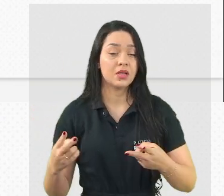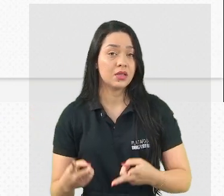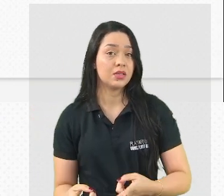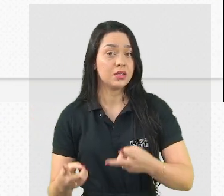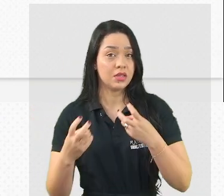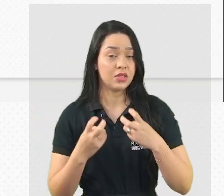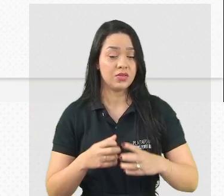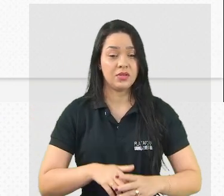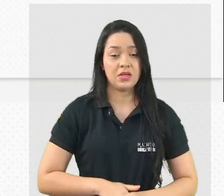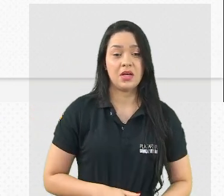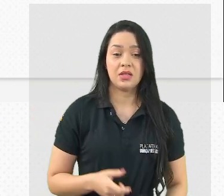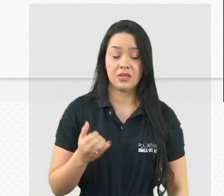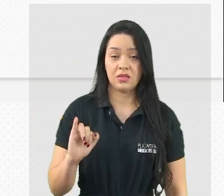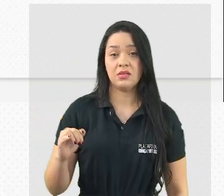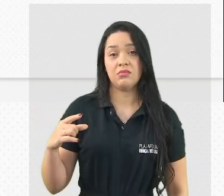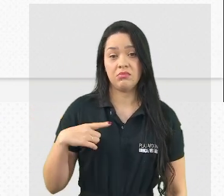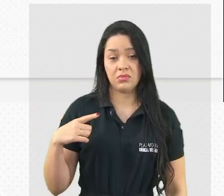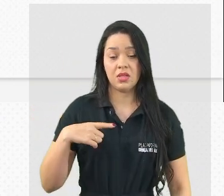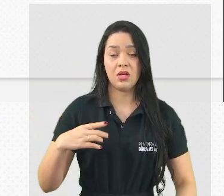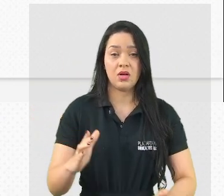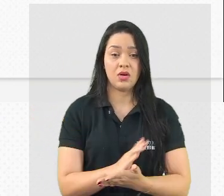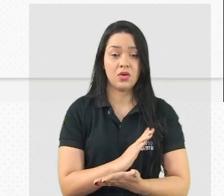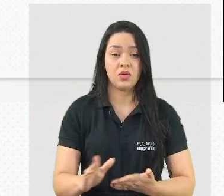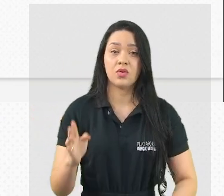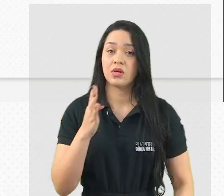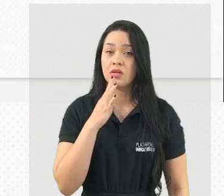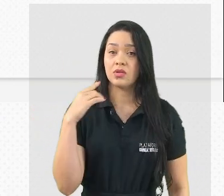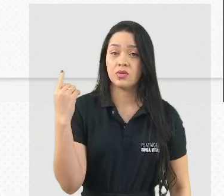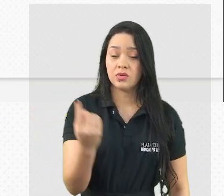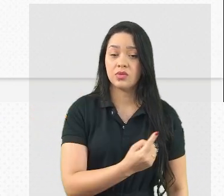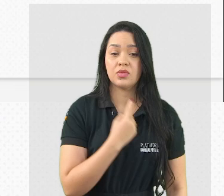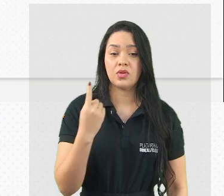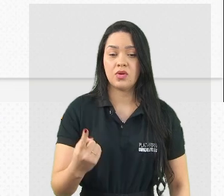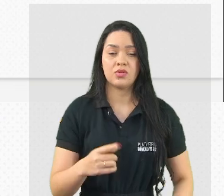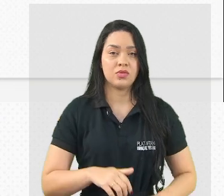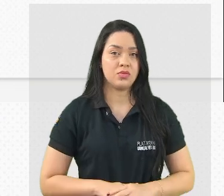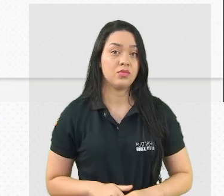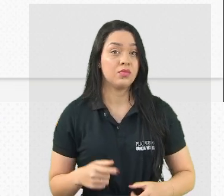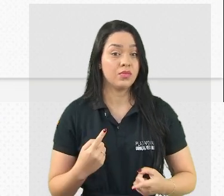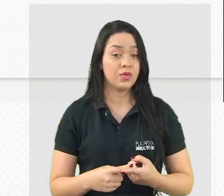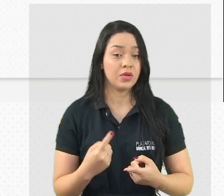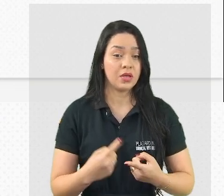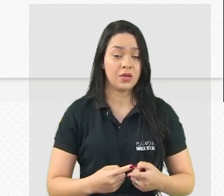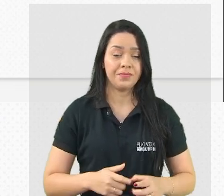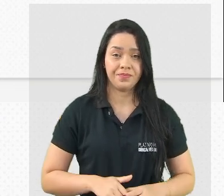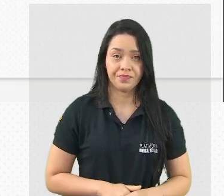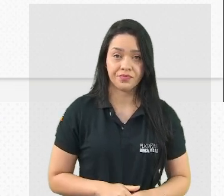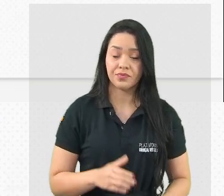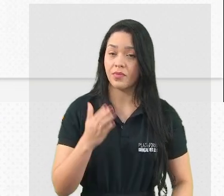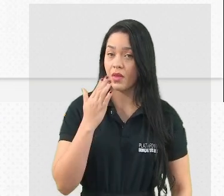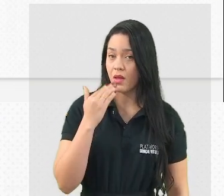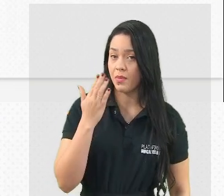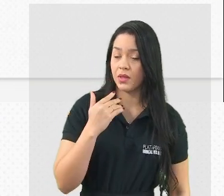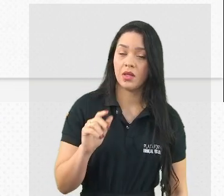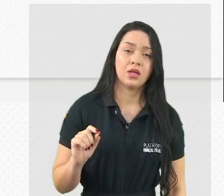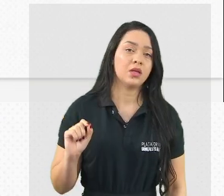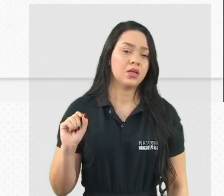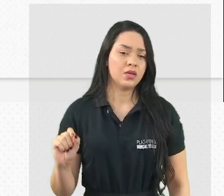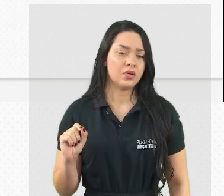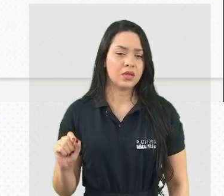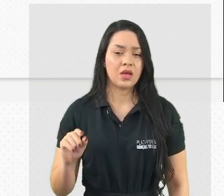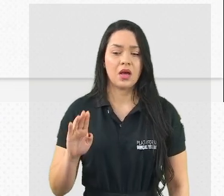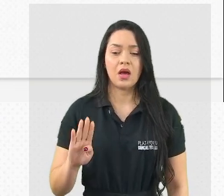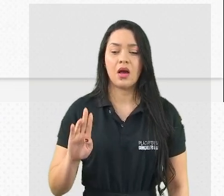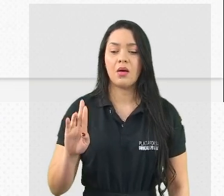identificar se está acontecendo aí com algum conhecido nosso, com algum parente, porque os distúrbios alimentares, por exemplo, a